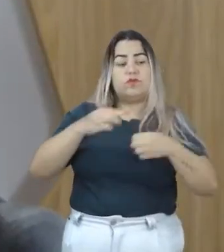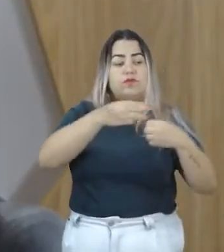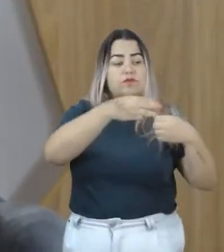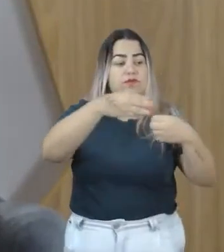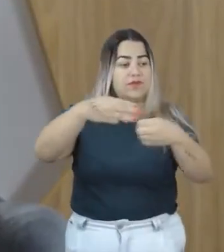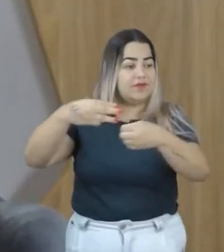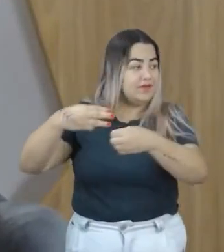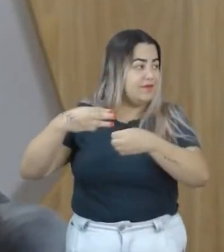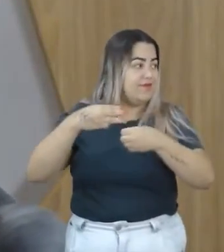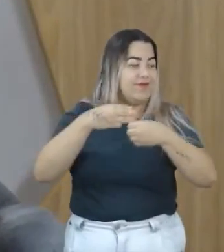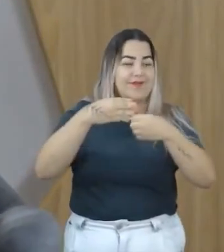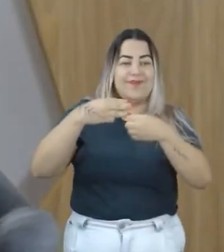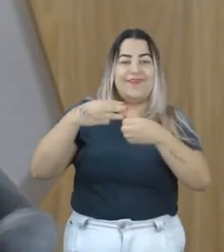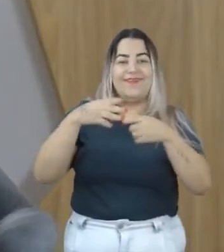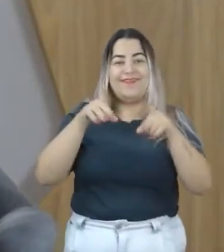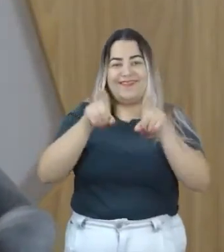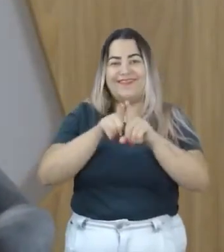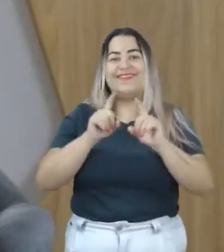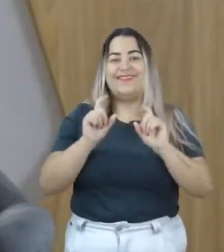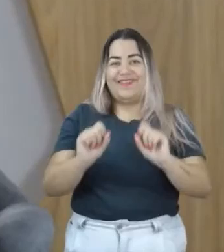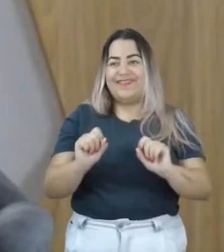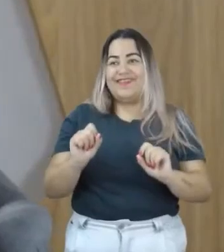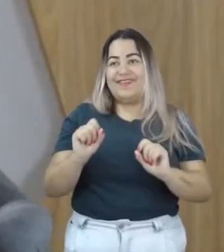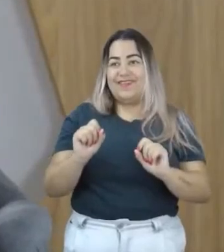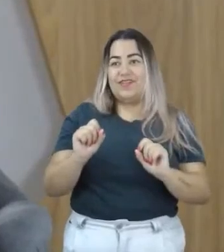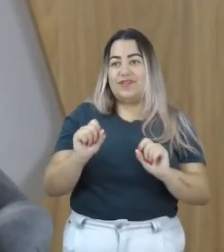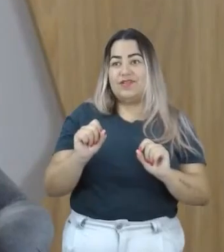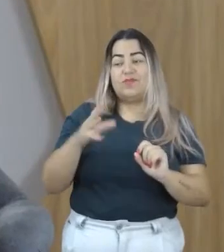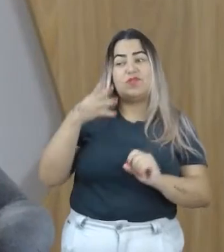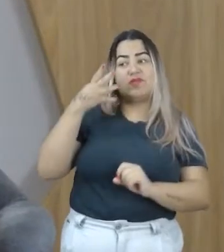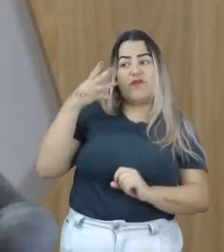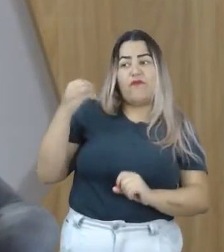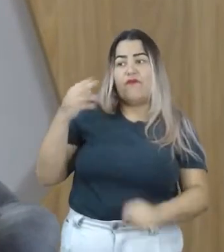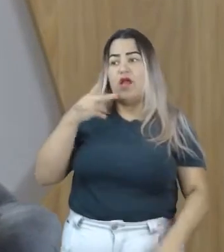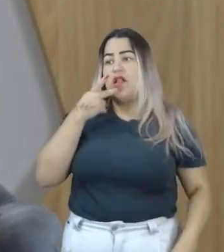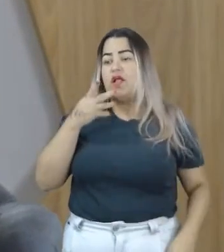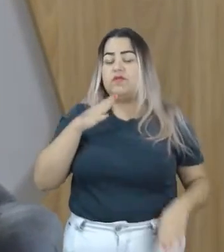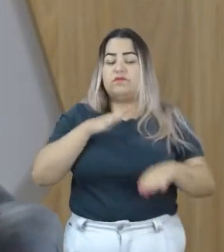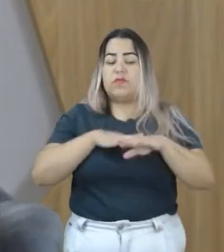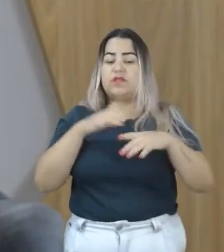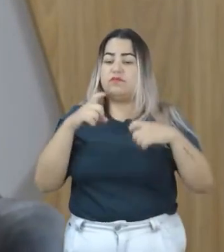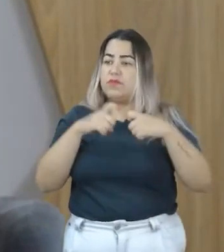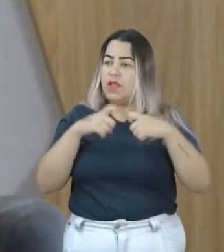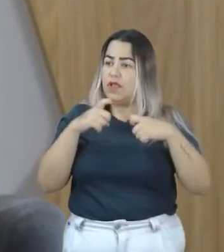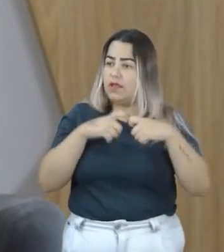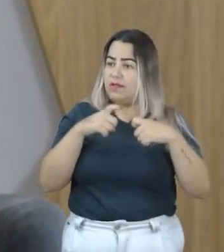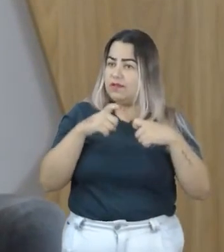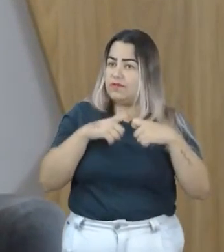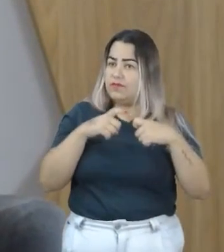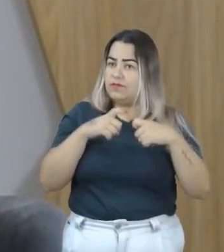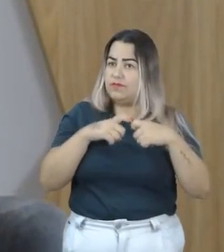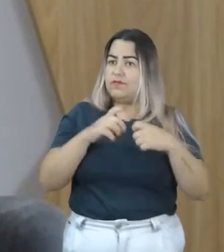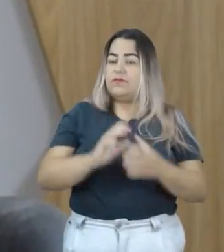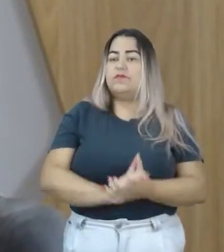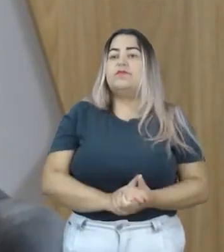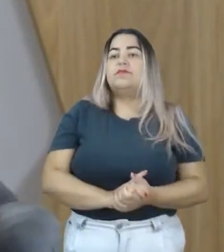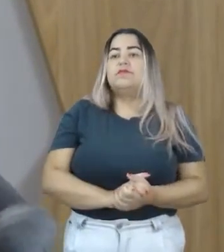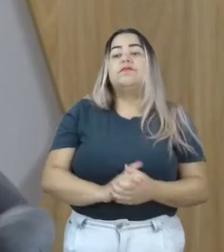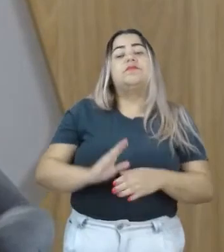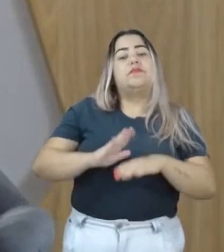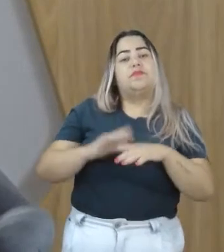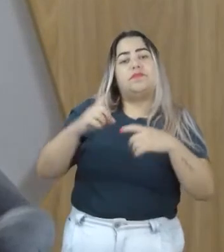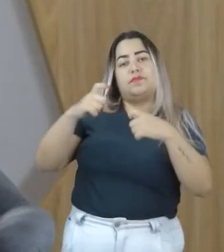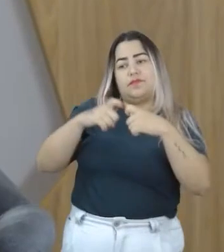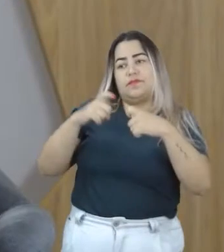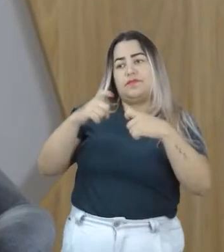nos bairros. Voltou o Mais Médico, vamos lembrar também, esqueceu de falar do Mais Médico. Não esqueci não, estava aqui. Estava aí com você também, então o Mais Médico